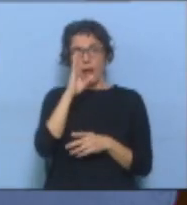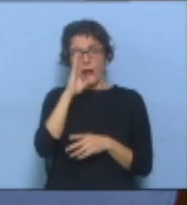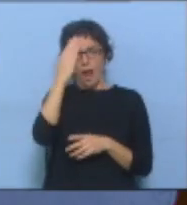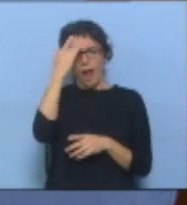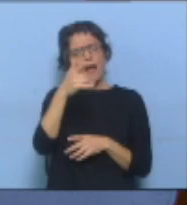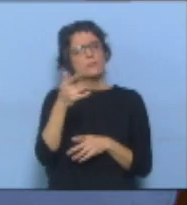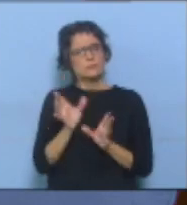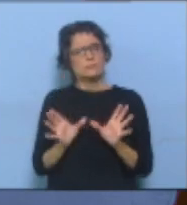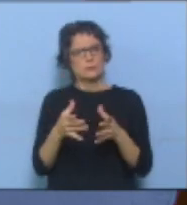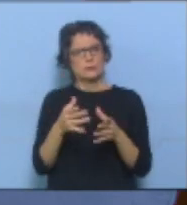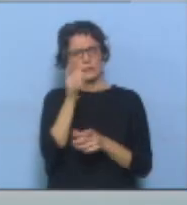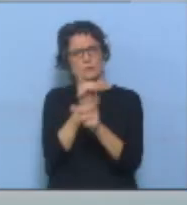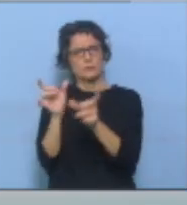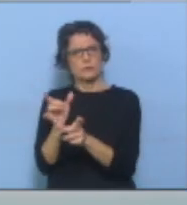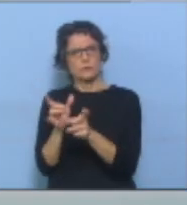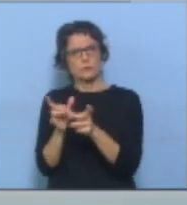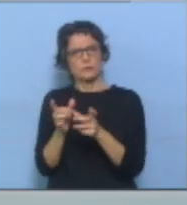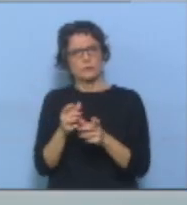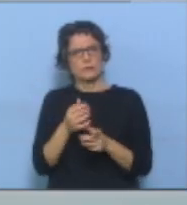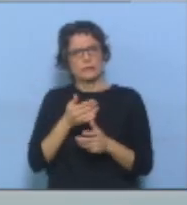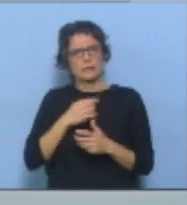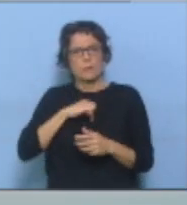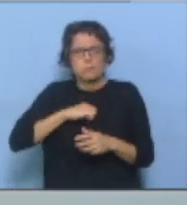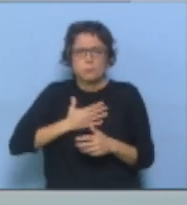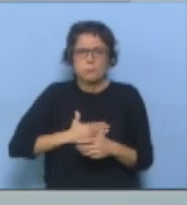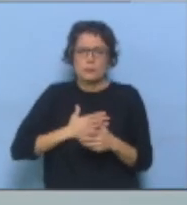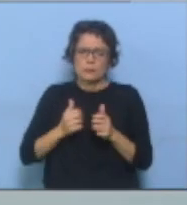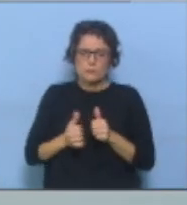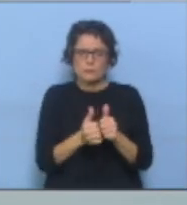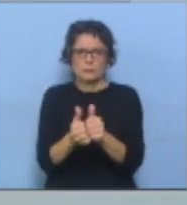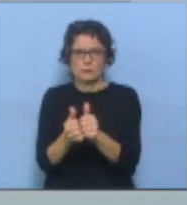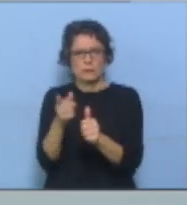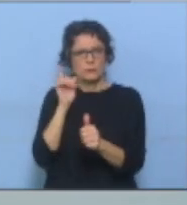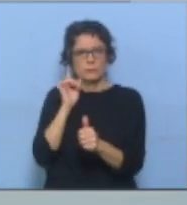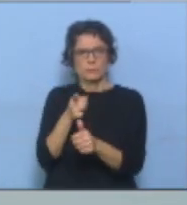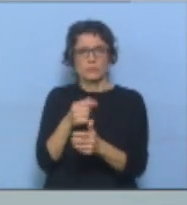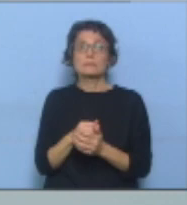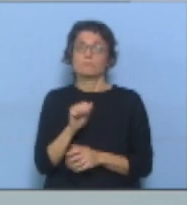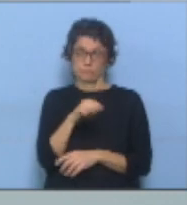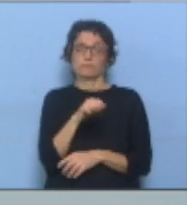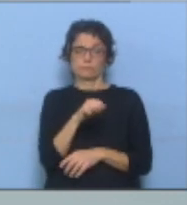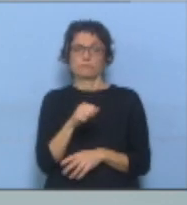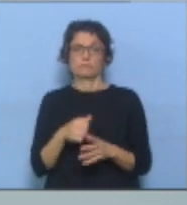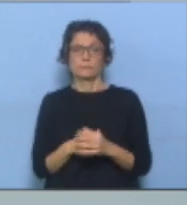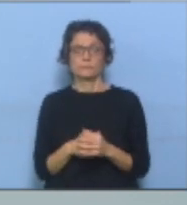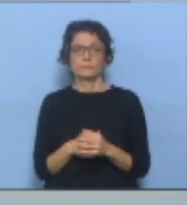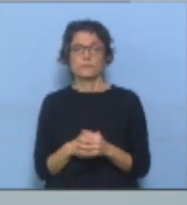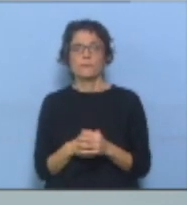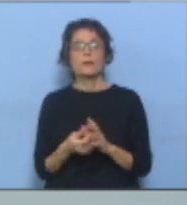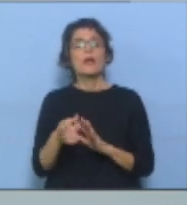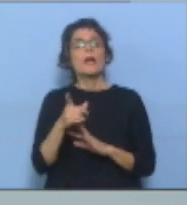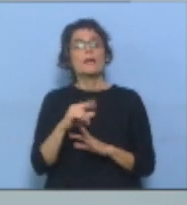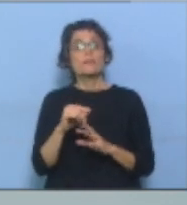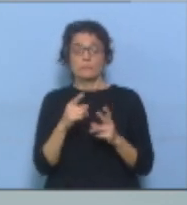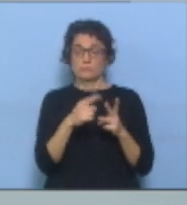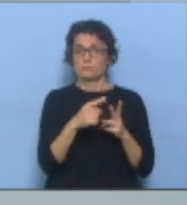Sim. E depois há mais dois outros pontos. Um que tem a ver com o tal espaço que eu encontrei para